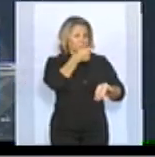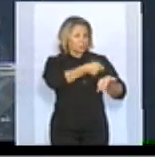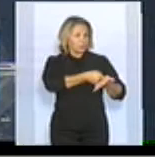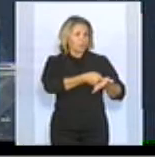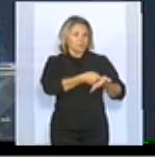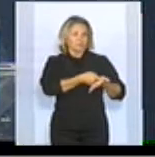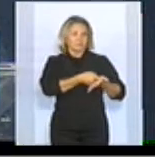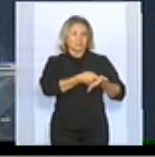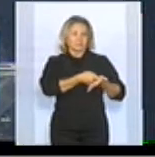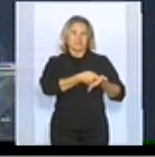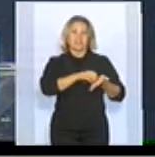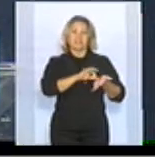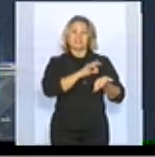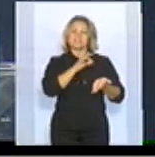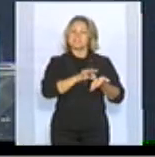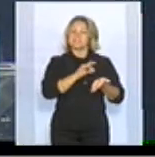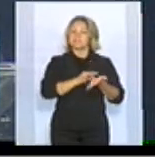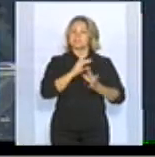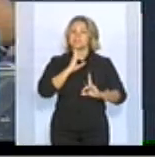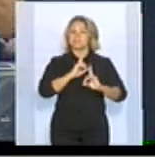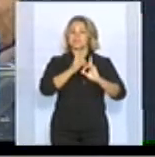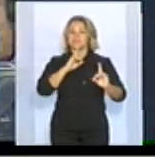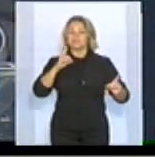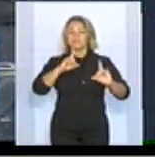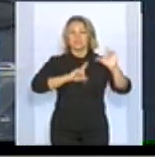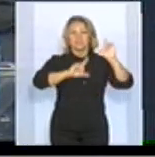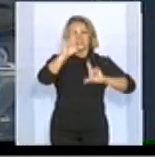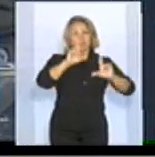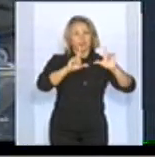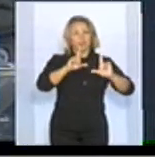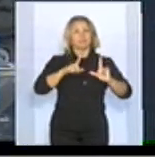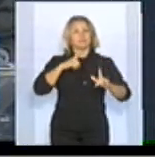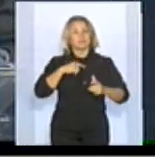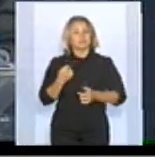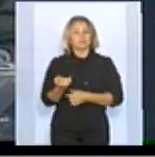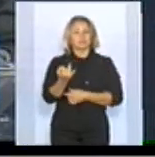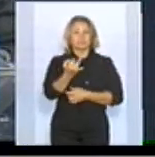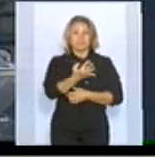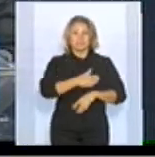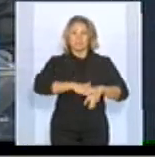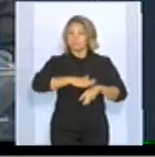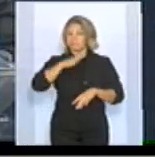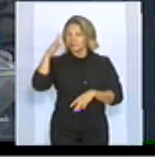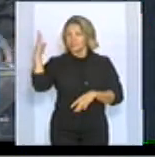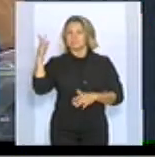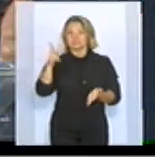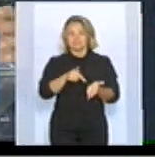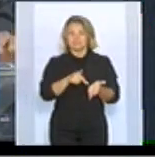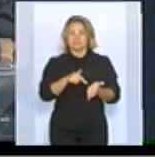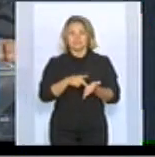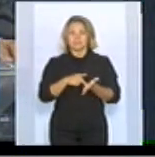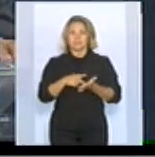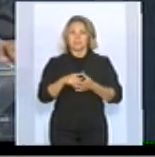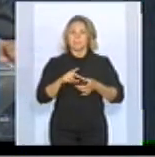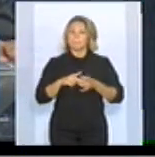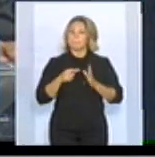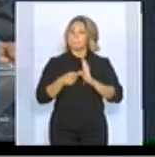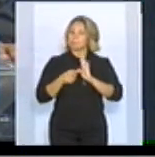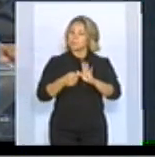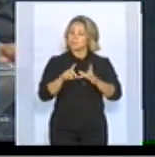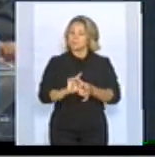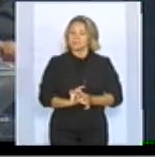mais quantidade de canais e a preços mais razoáveis para poder dispor, promove a liberdade de escolha